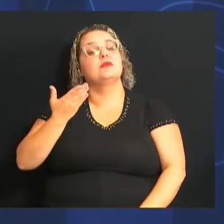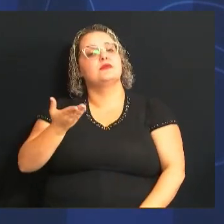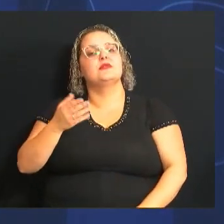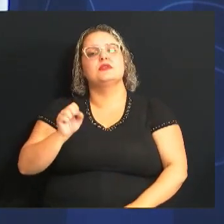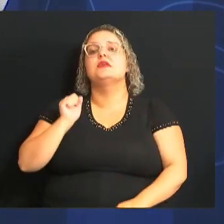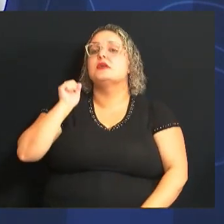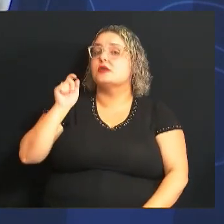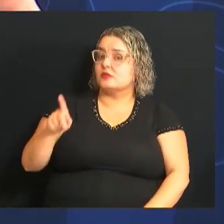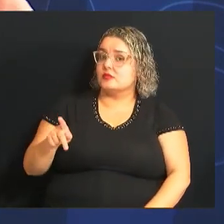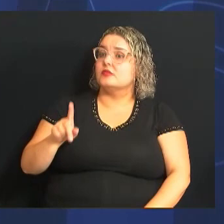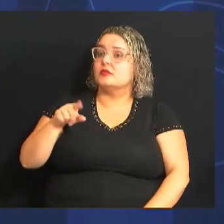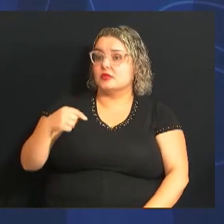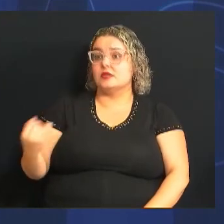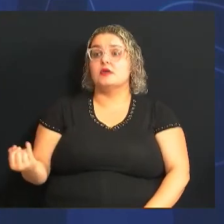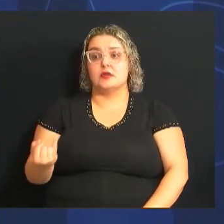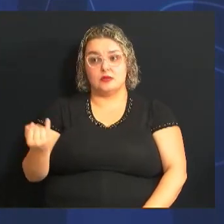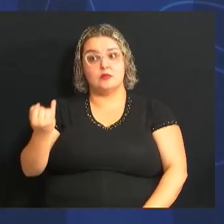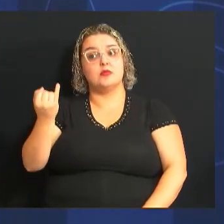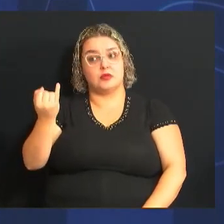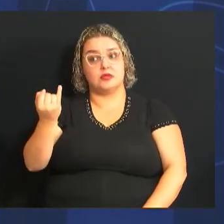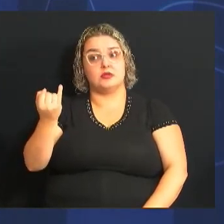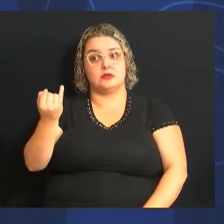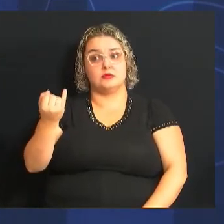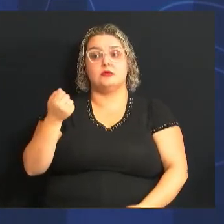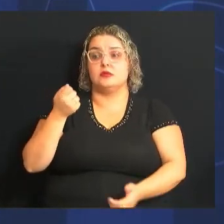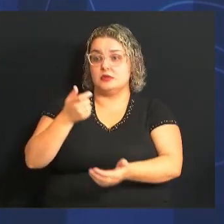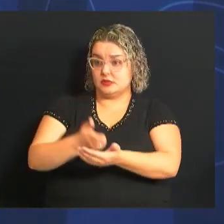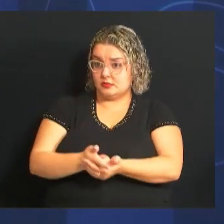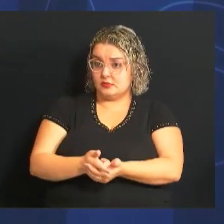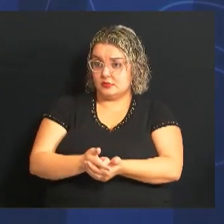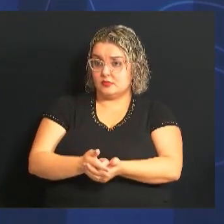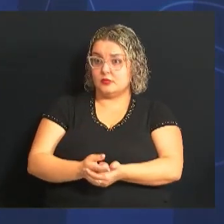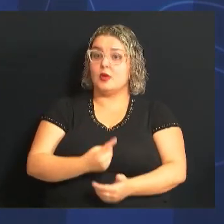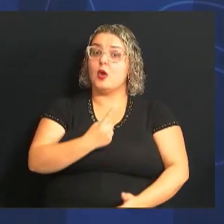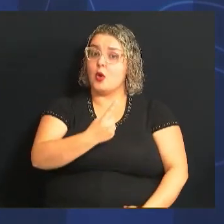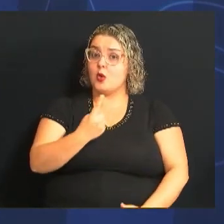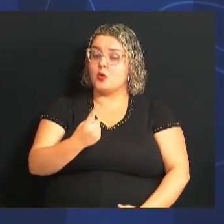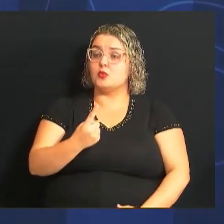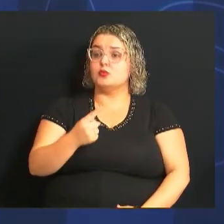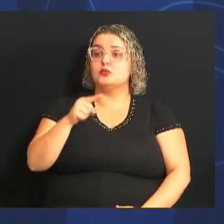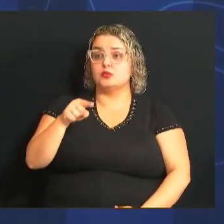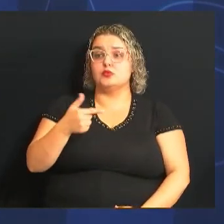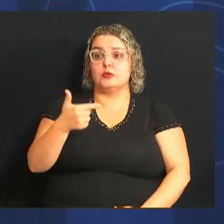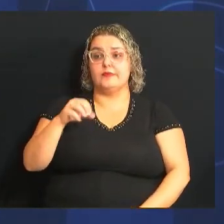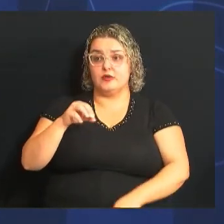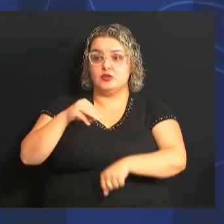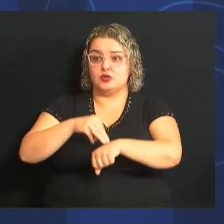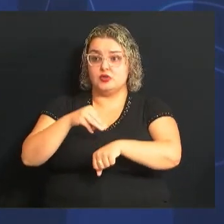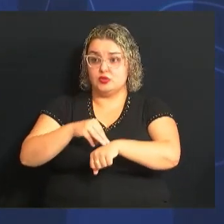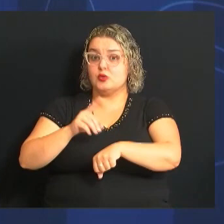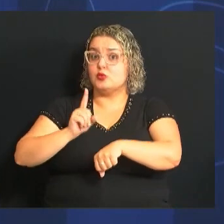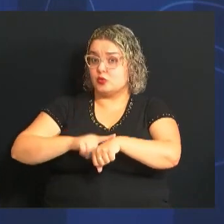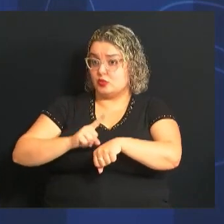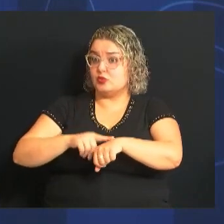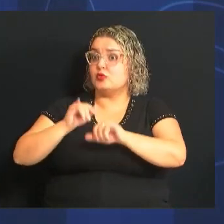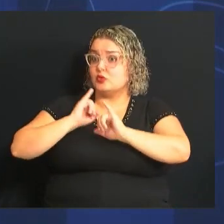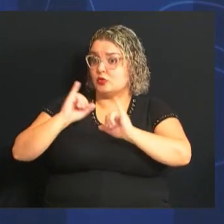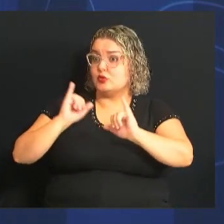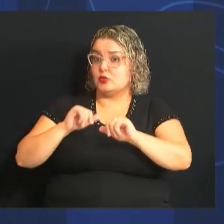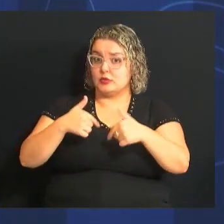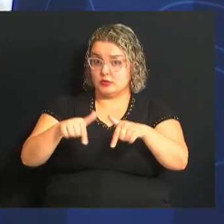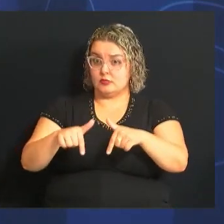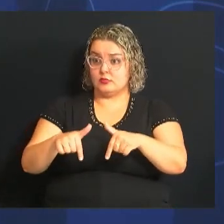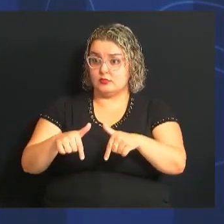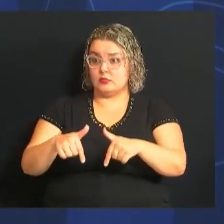aposentado e a importância dessa contribuição. 11 horas mais 20 minutos, hora de falar sobre emprego, mas